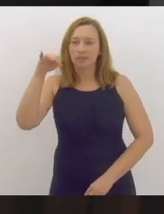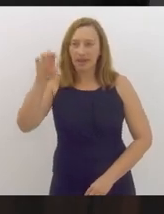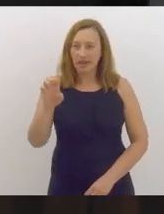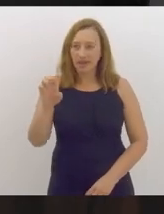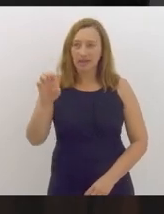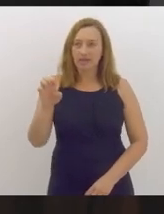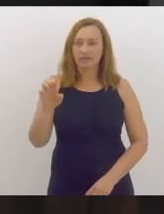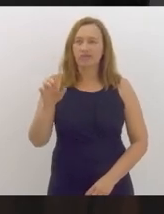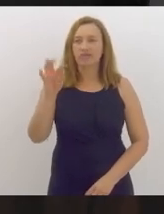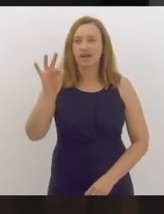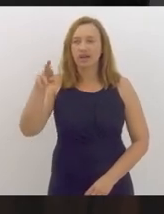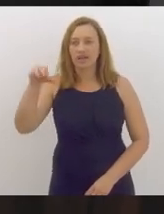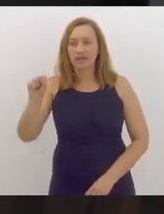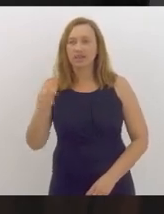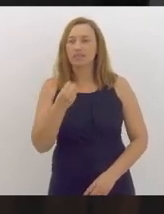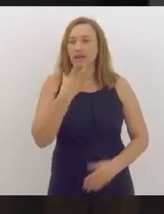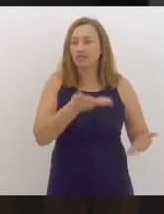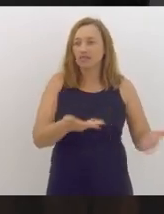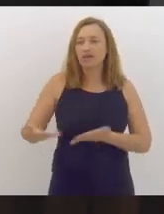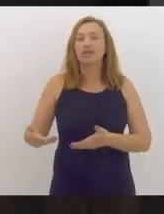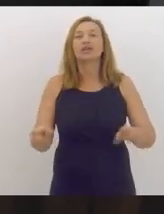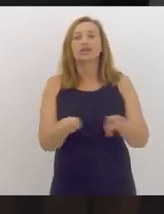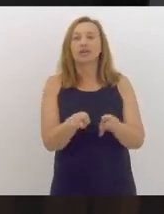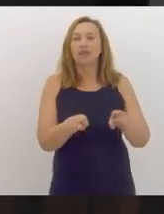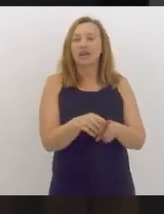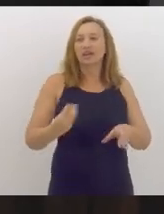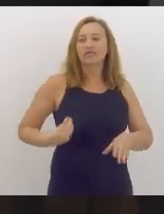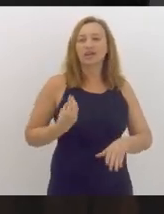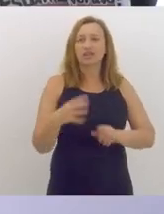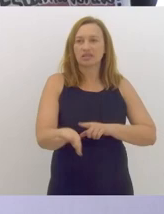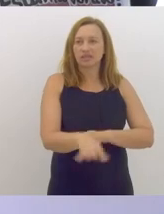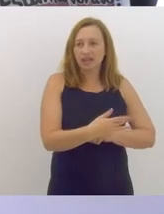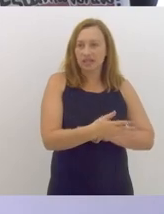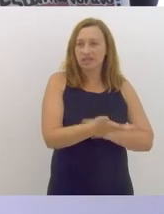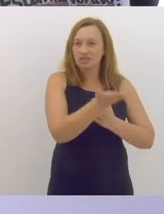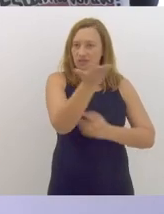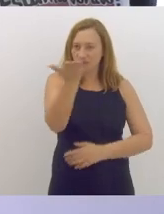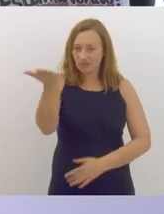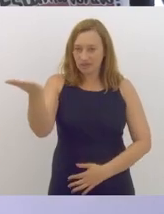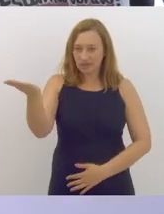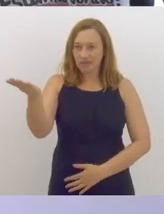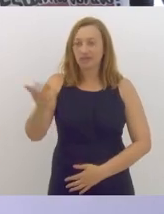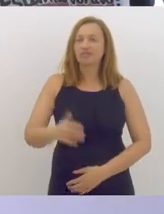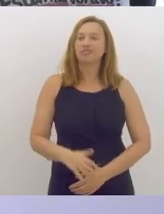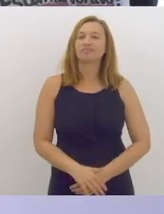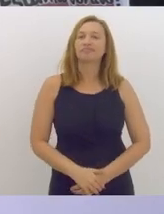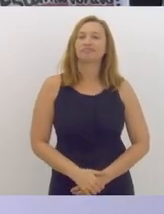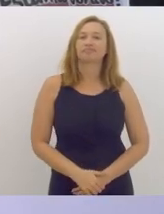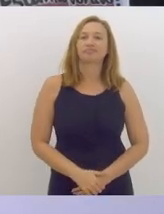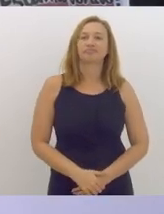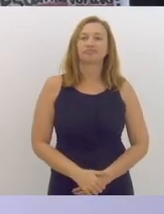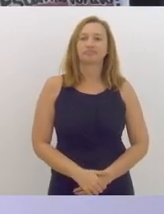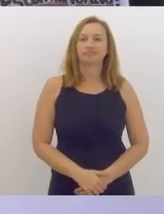bem-vindo. Saudar a presença dos taxistas aqui presentes.